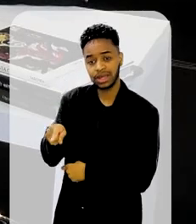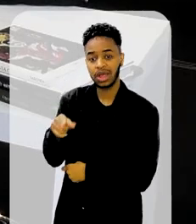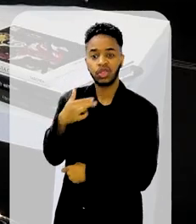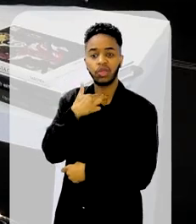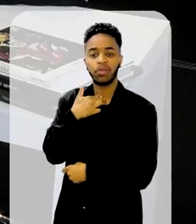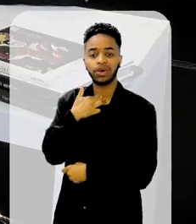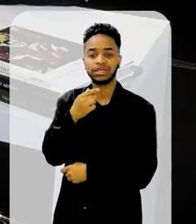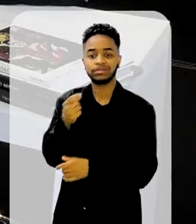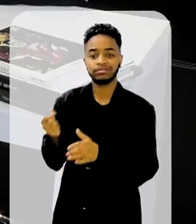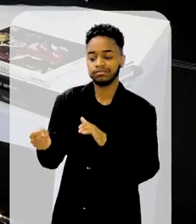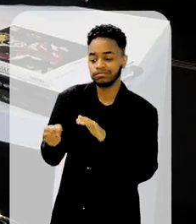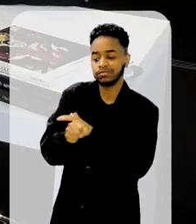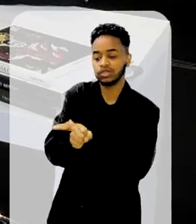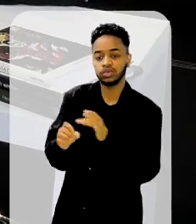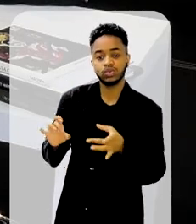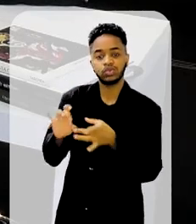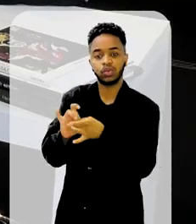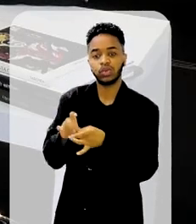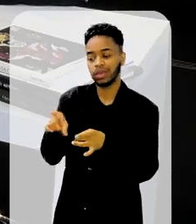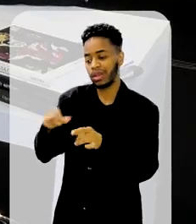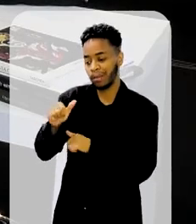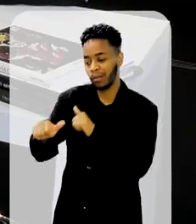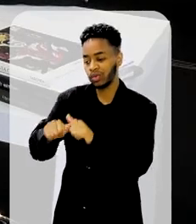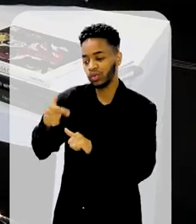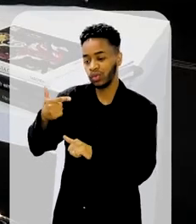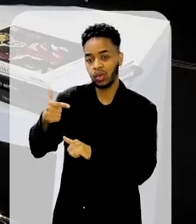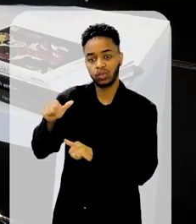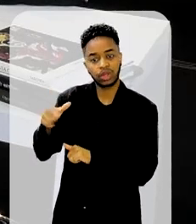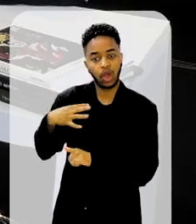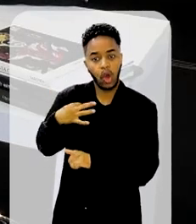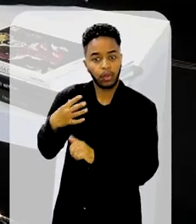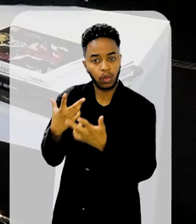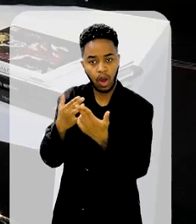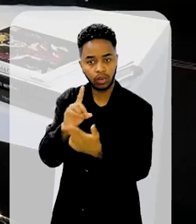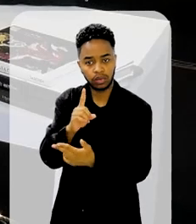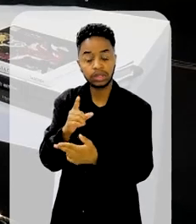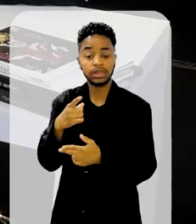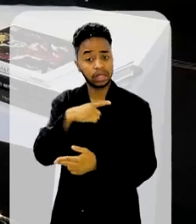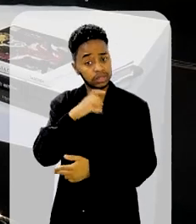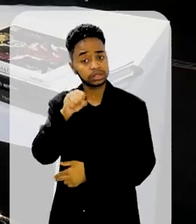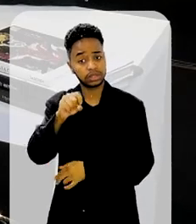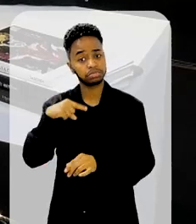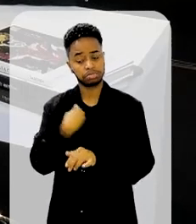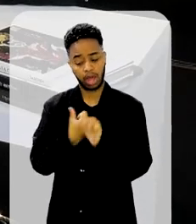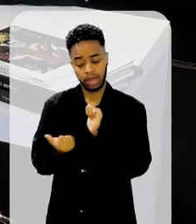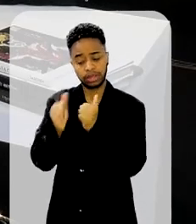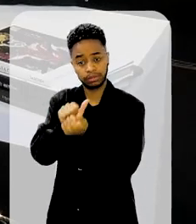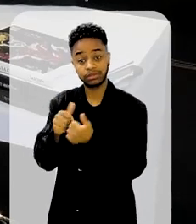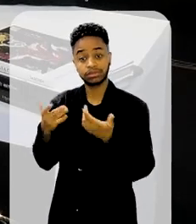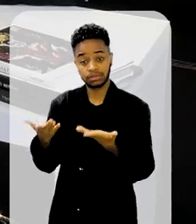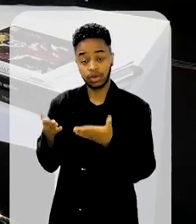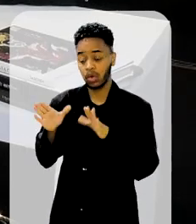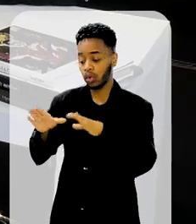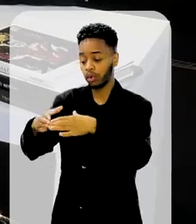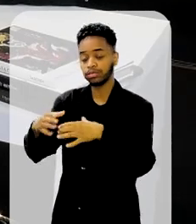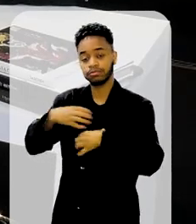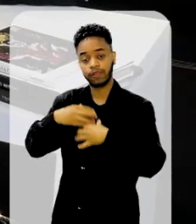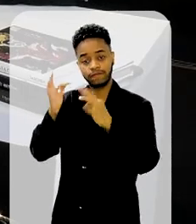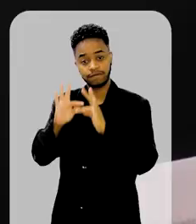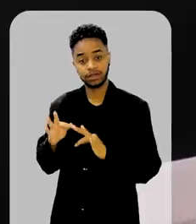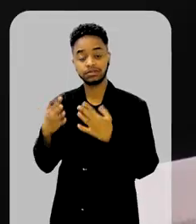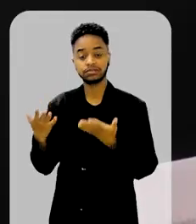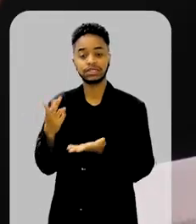não podem estar ali Ah mas é o processo vai mudar com eles não vão estar fantasiados vão e eles ficaram muito felizes com isso Então na verdade eh nos